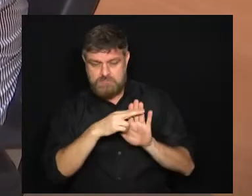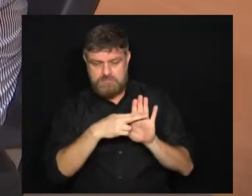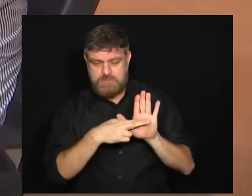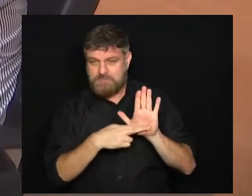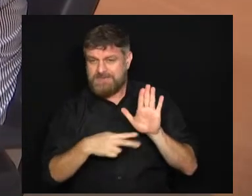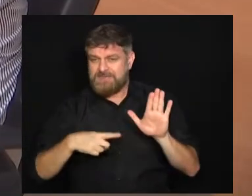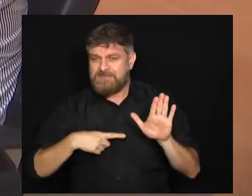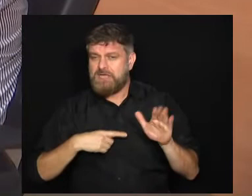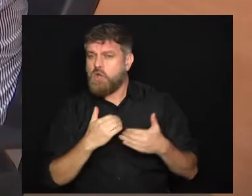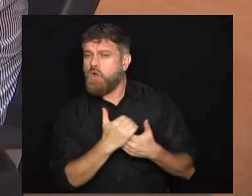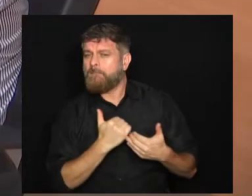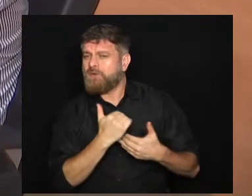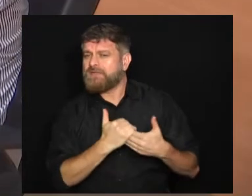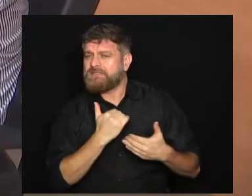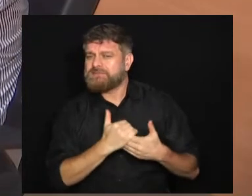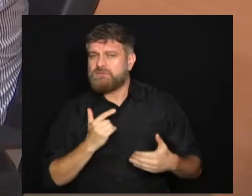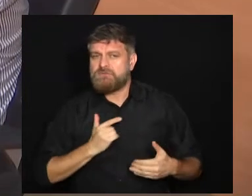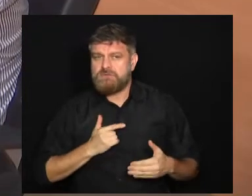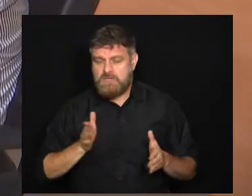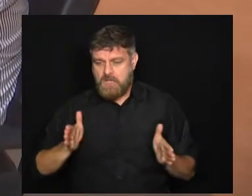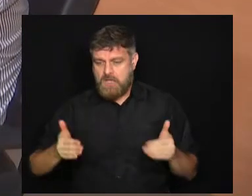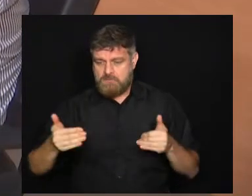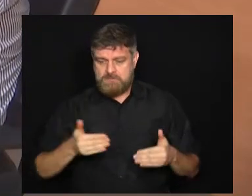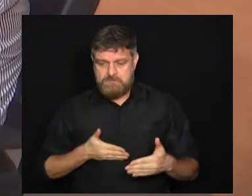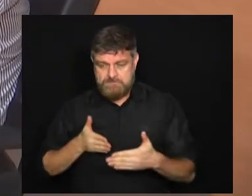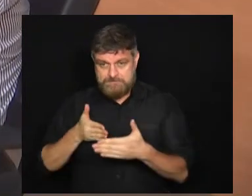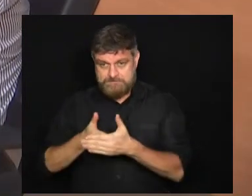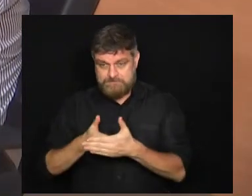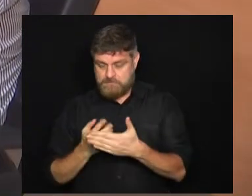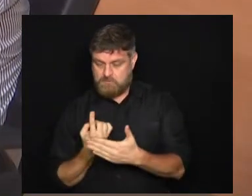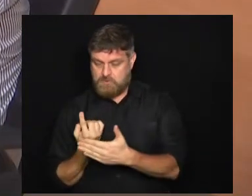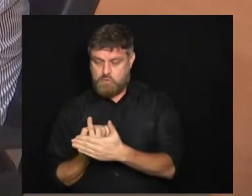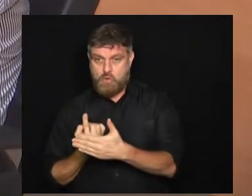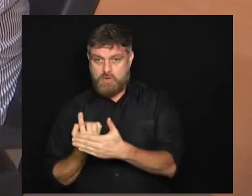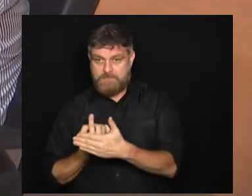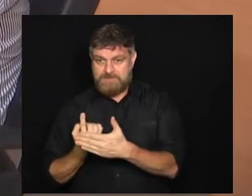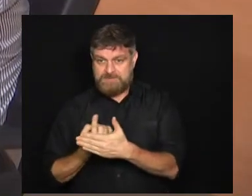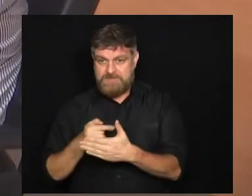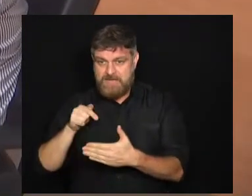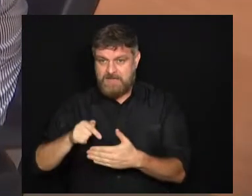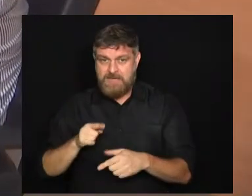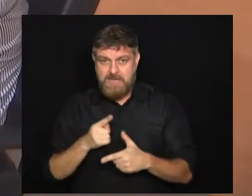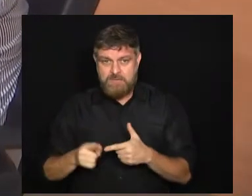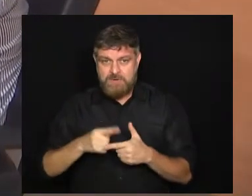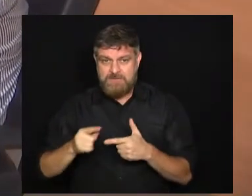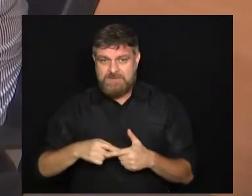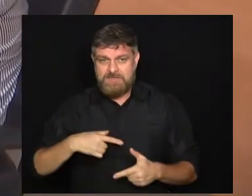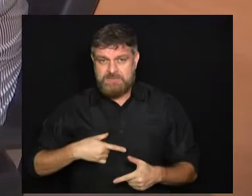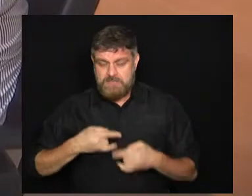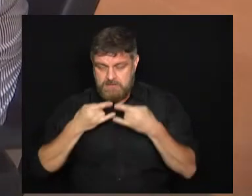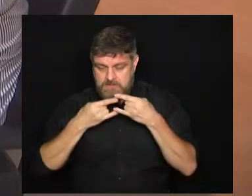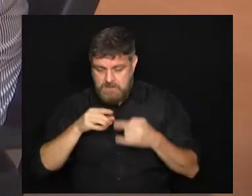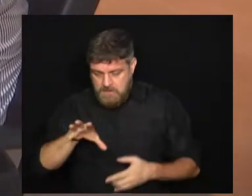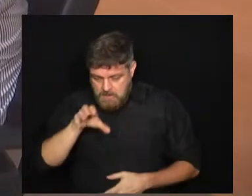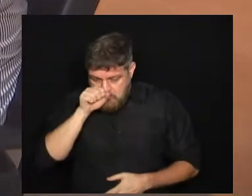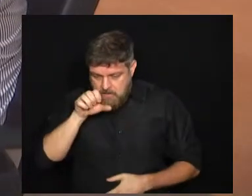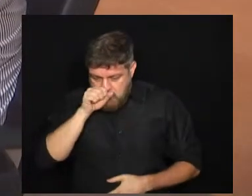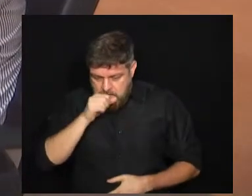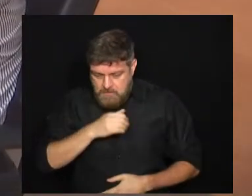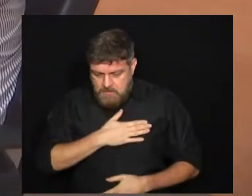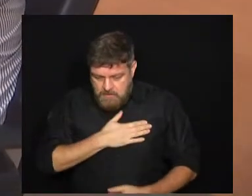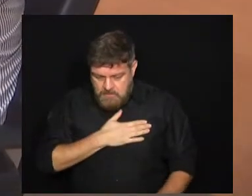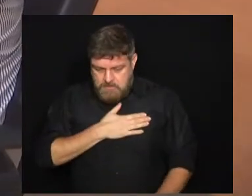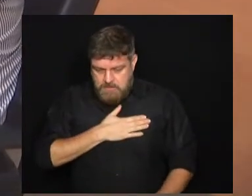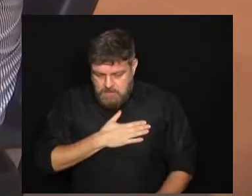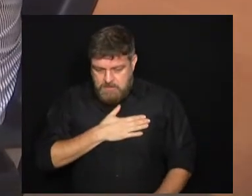orientação sobre o isolamento dentro do ambiente hospitalar dos pacientes que são respiratórios sintomáticos, né? A separação e tal. Então, quero